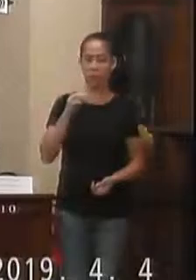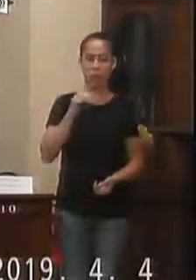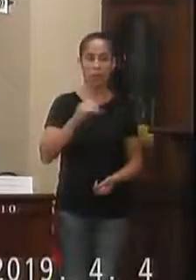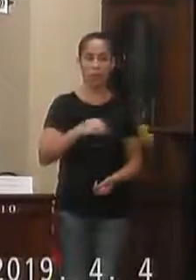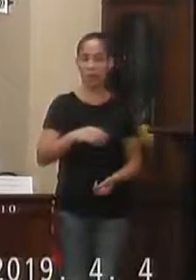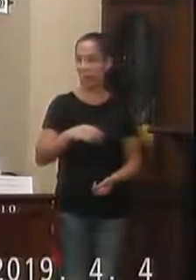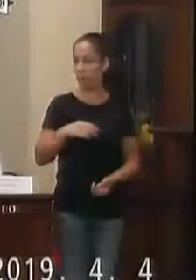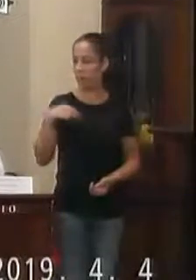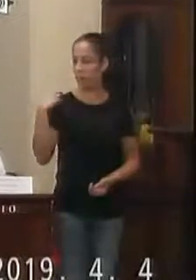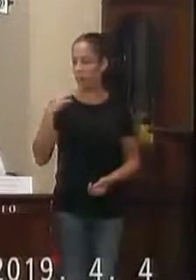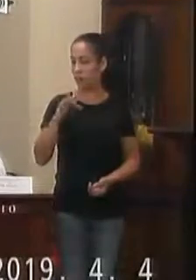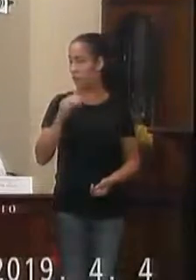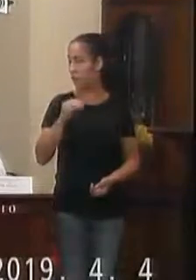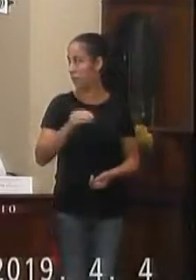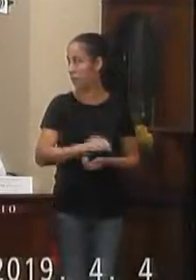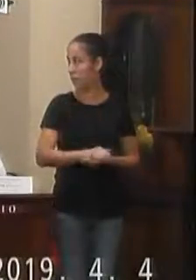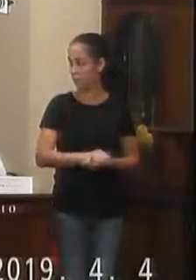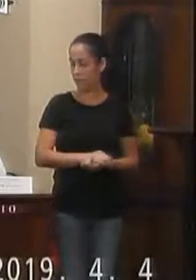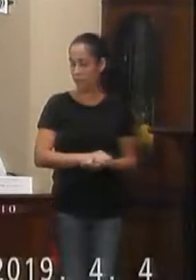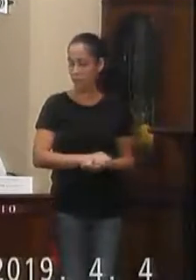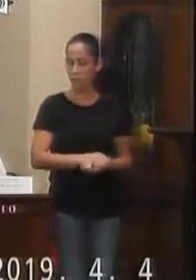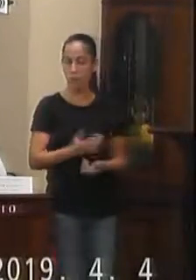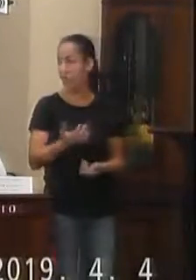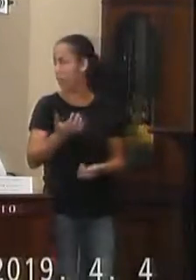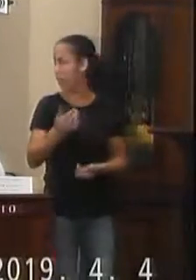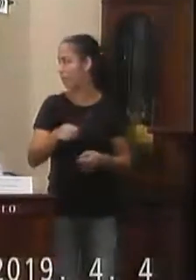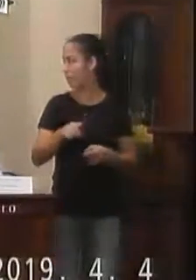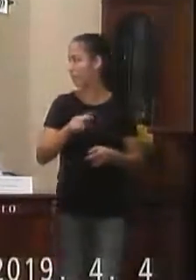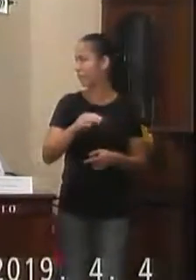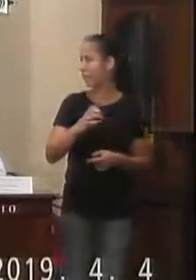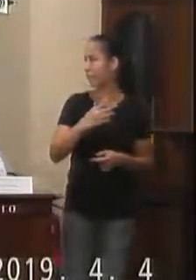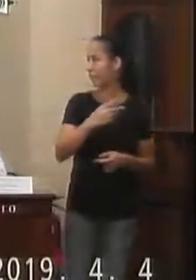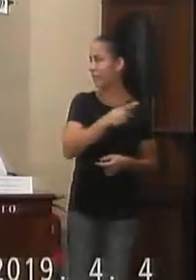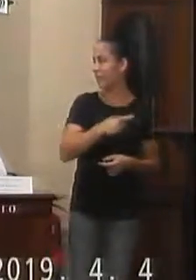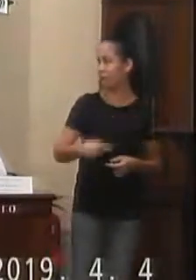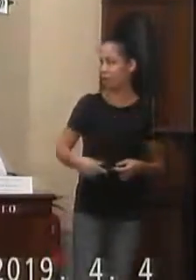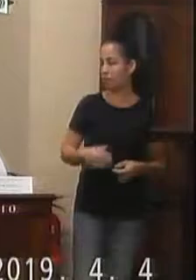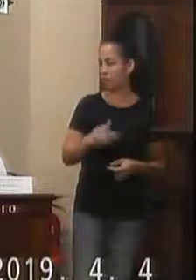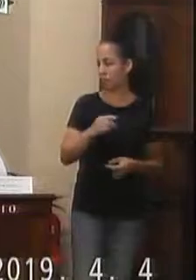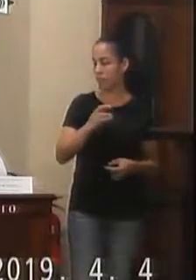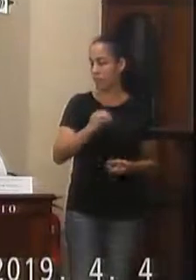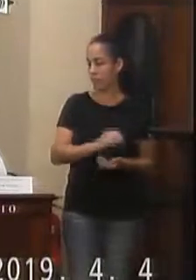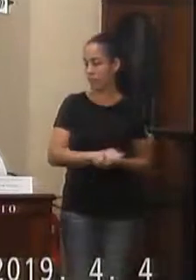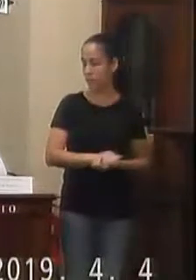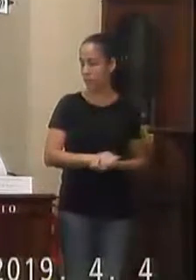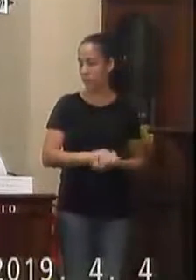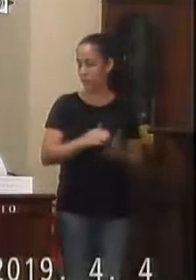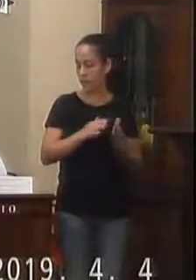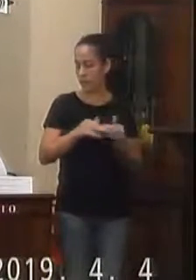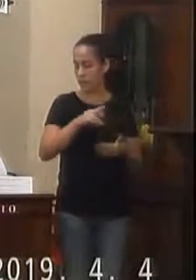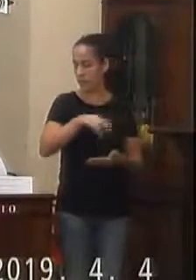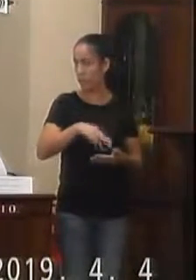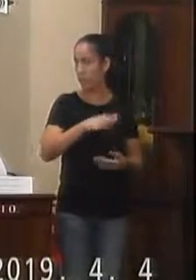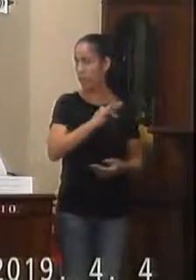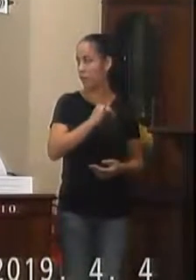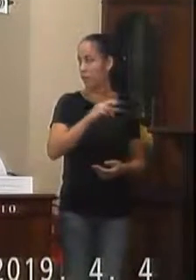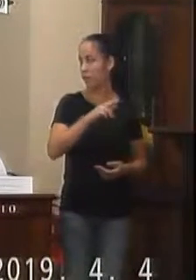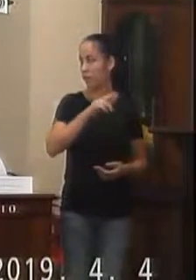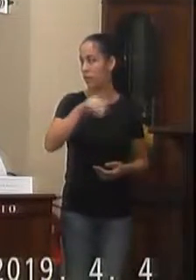O vereador Fábio Antônio requer ao vice-presidente Pedro Graça, encaminhando um requerimento à